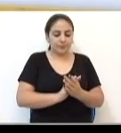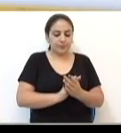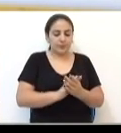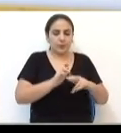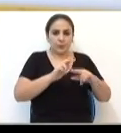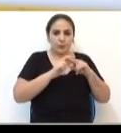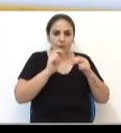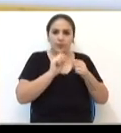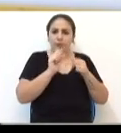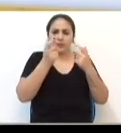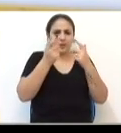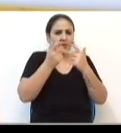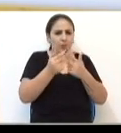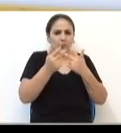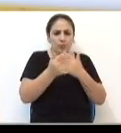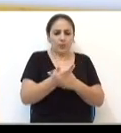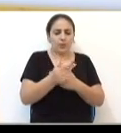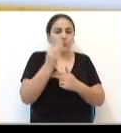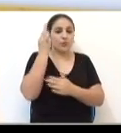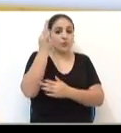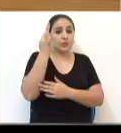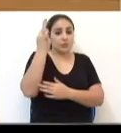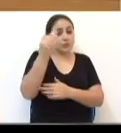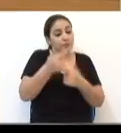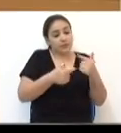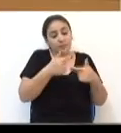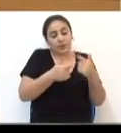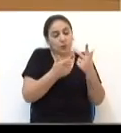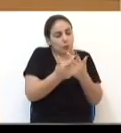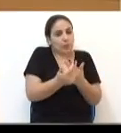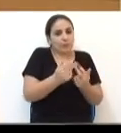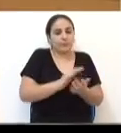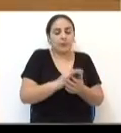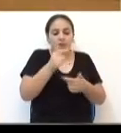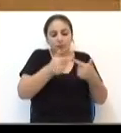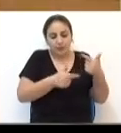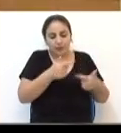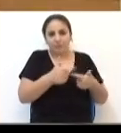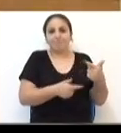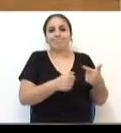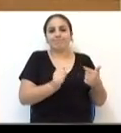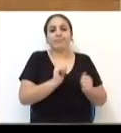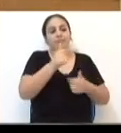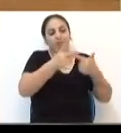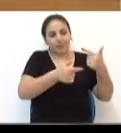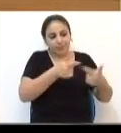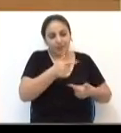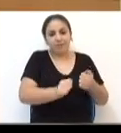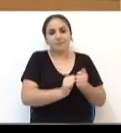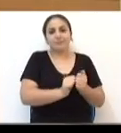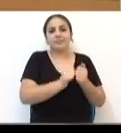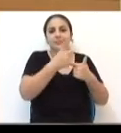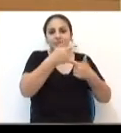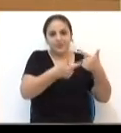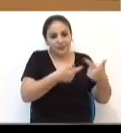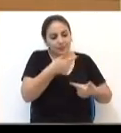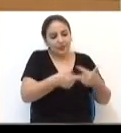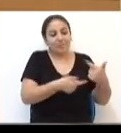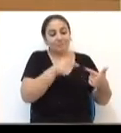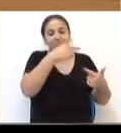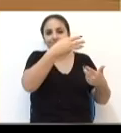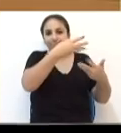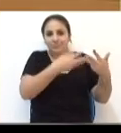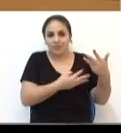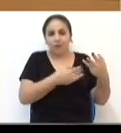Então, fazer a mesma filosofia de trabalho. Trabalhar, trabalhar e trabalhar para